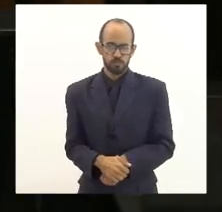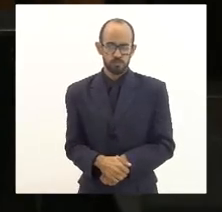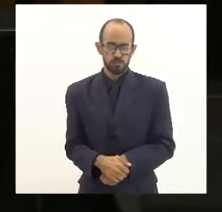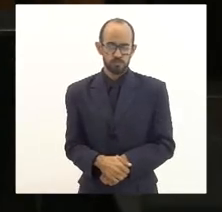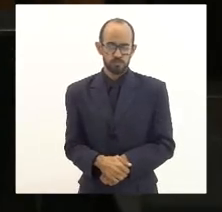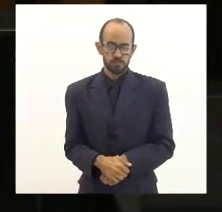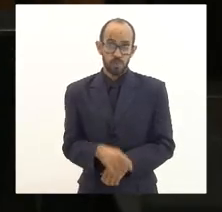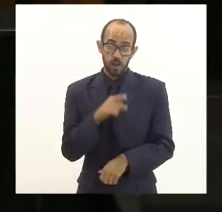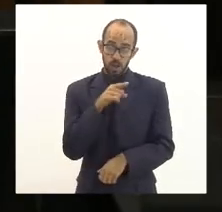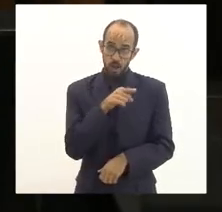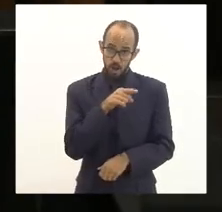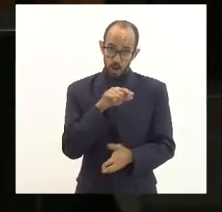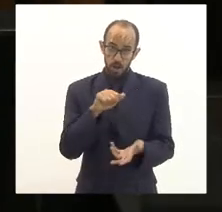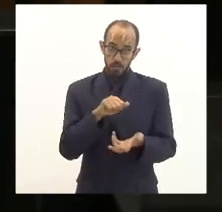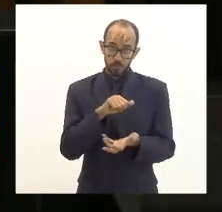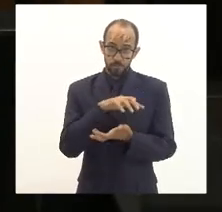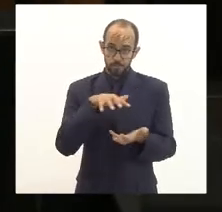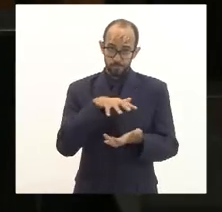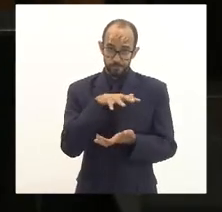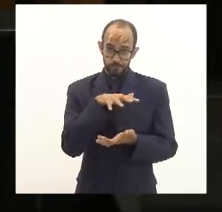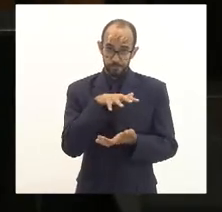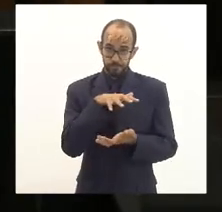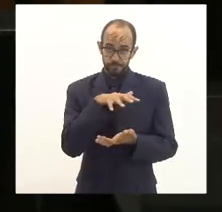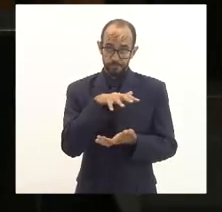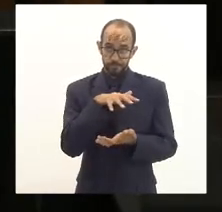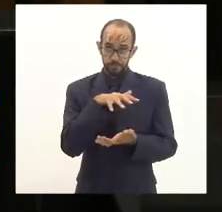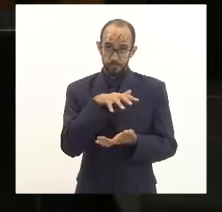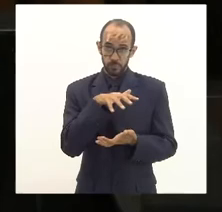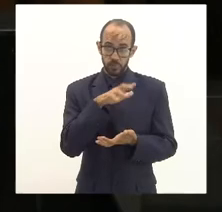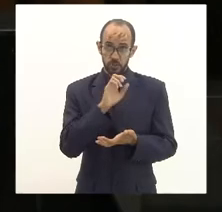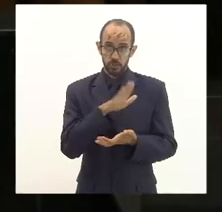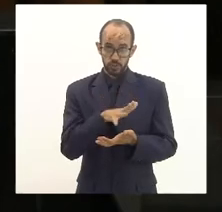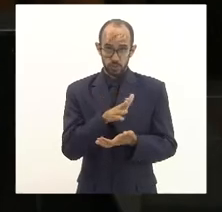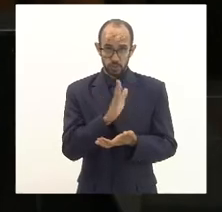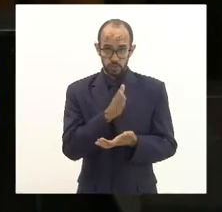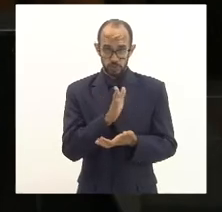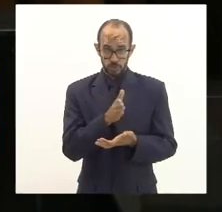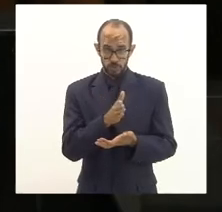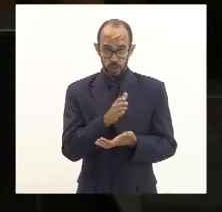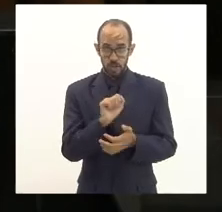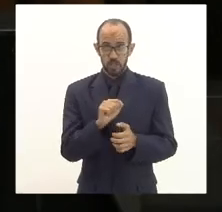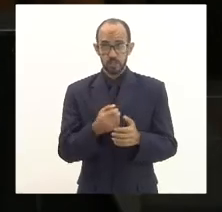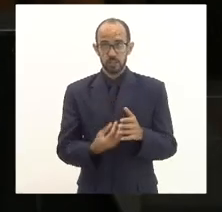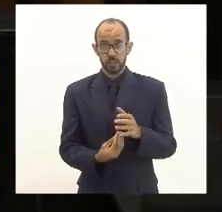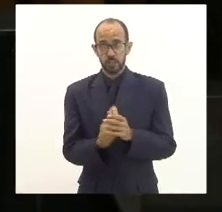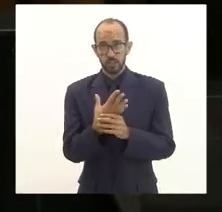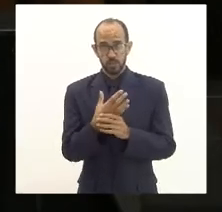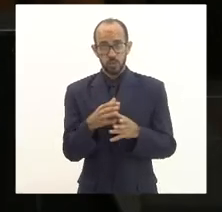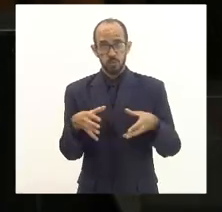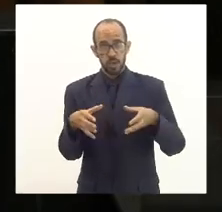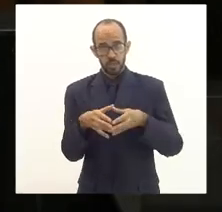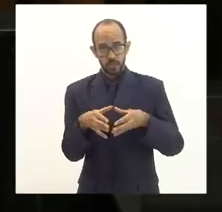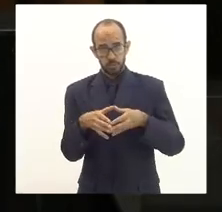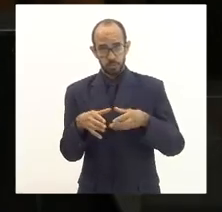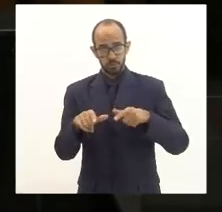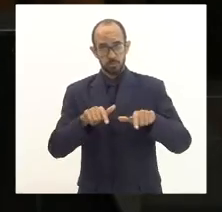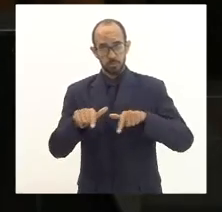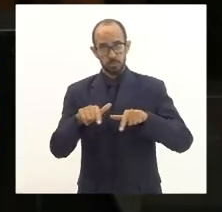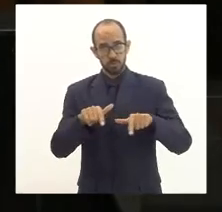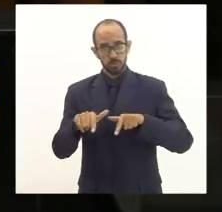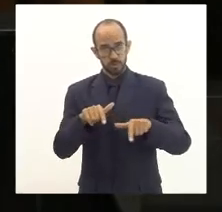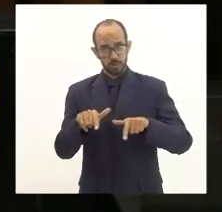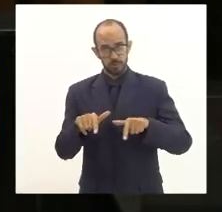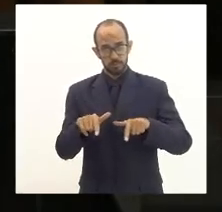eu ia se restauro o já formou gente para trabalhar no restauro eu